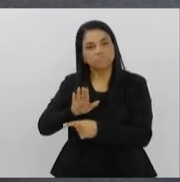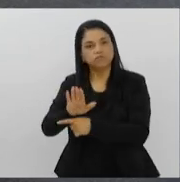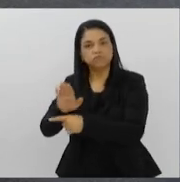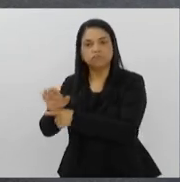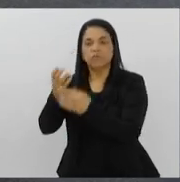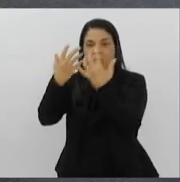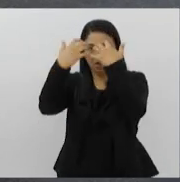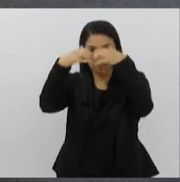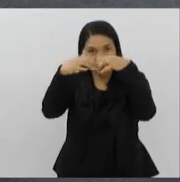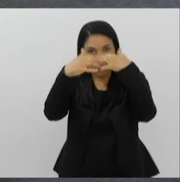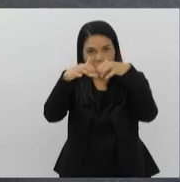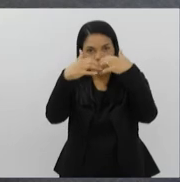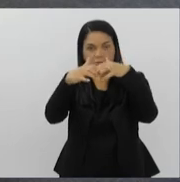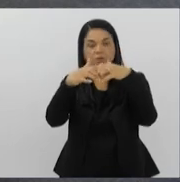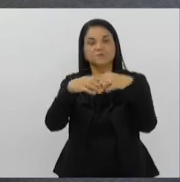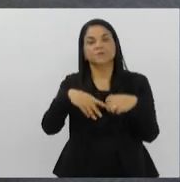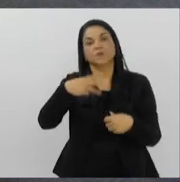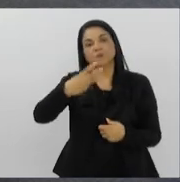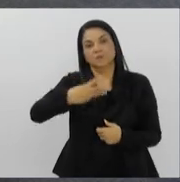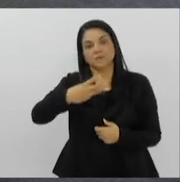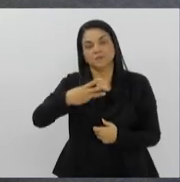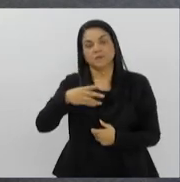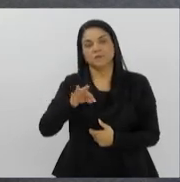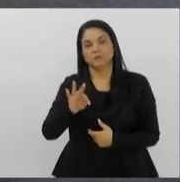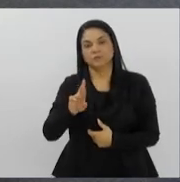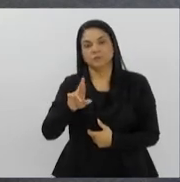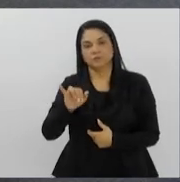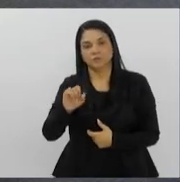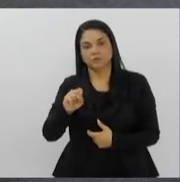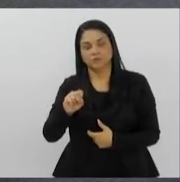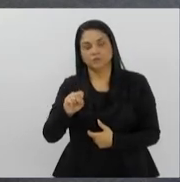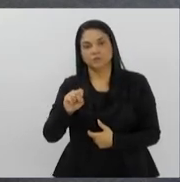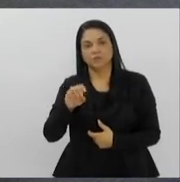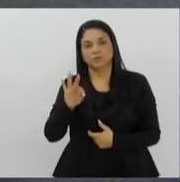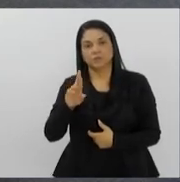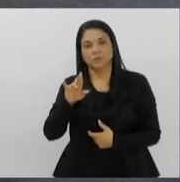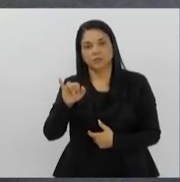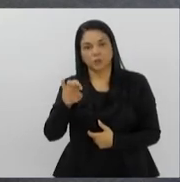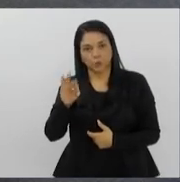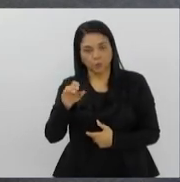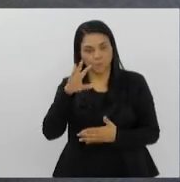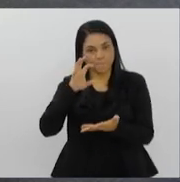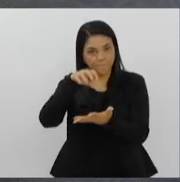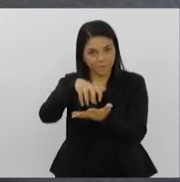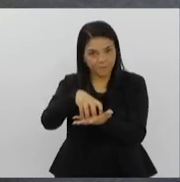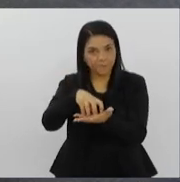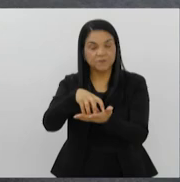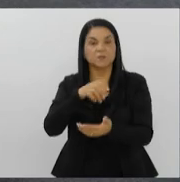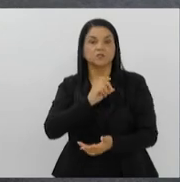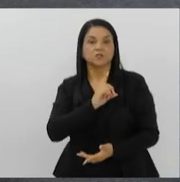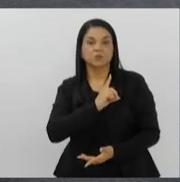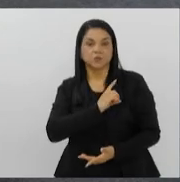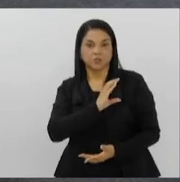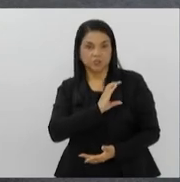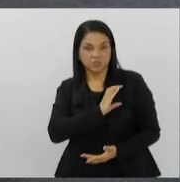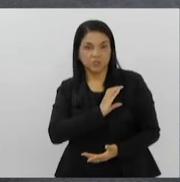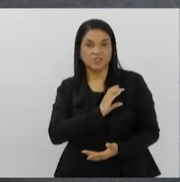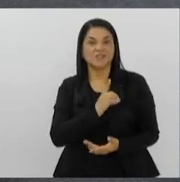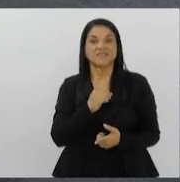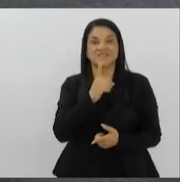o 3º Distrito de Duque de Caxias, que conta também com 120